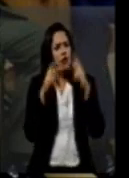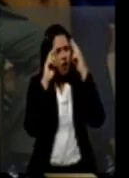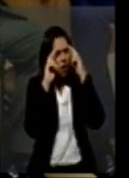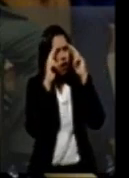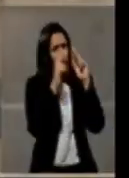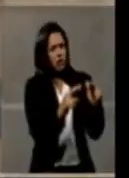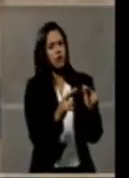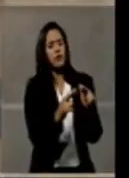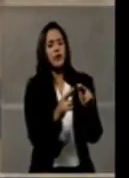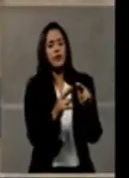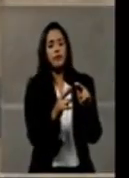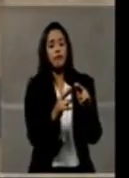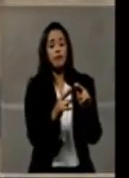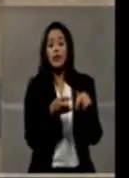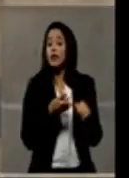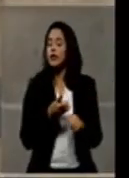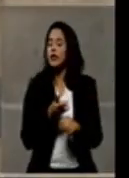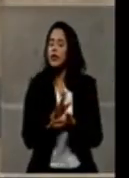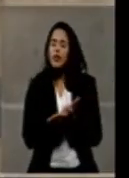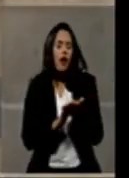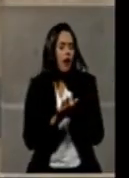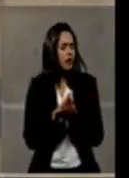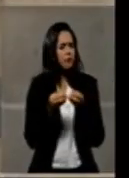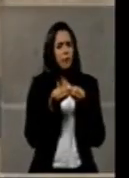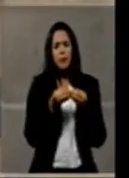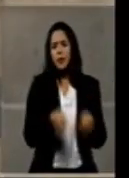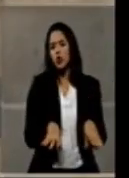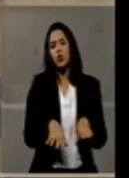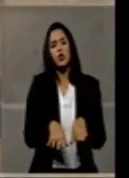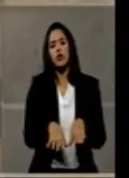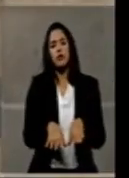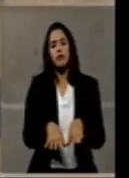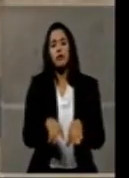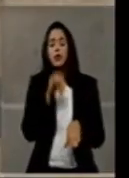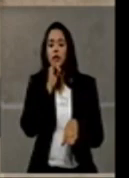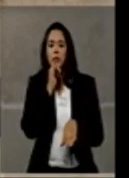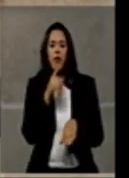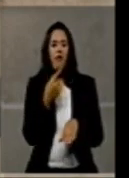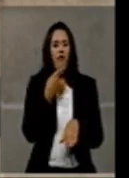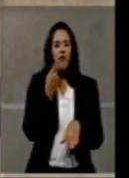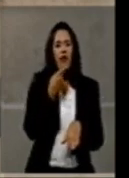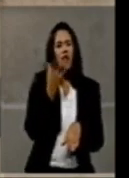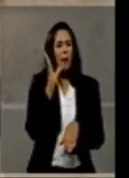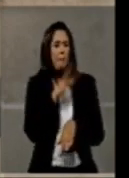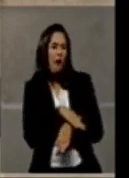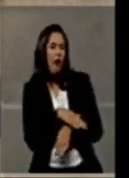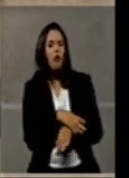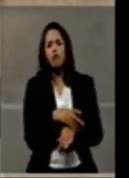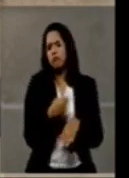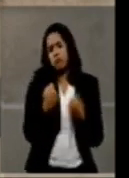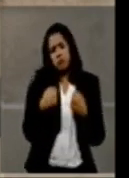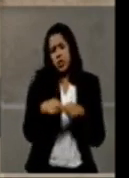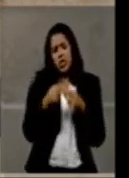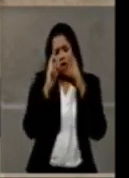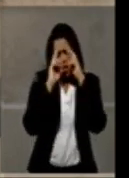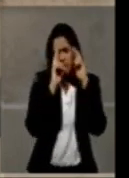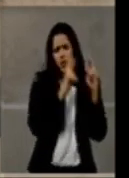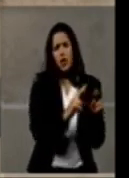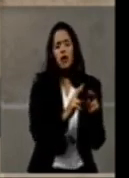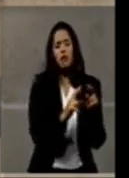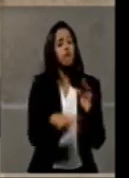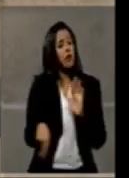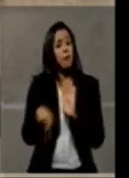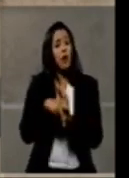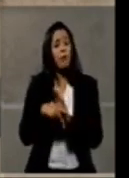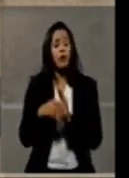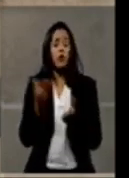respeitadas sem prejuízo por óbvio do dever da crítica e da vigilância inerentes ao processo